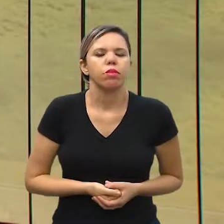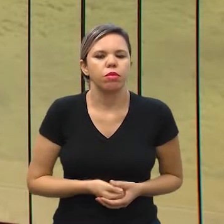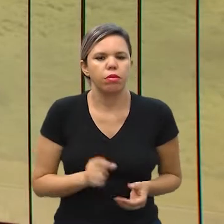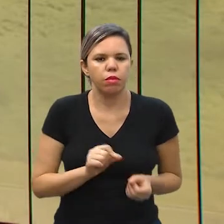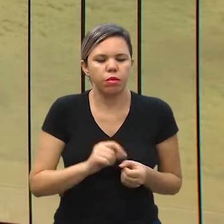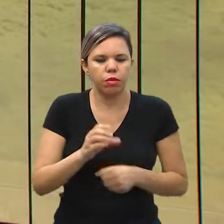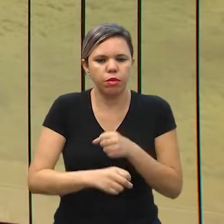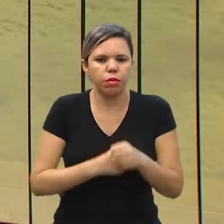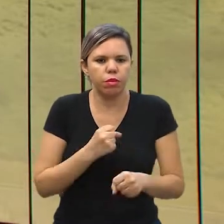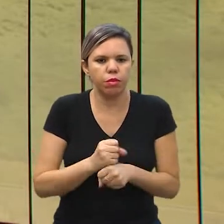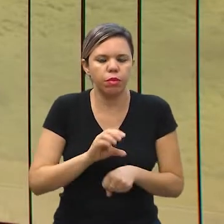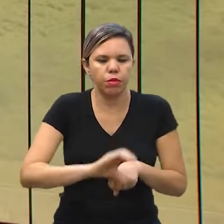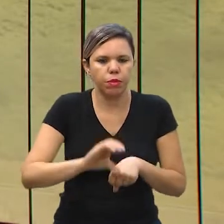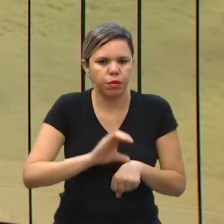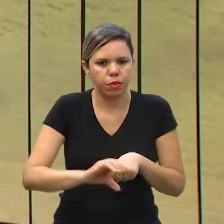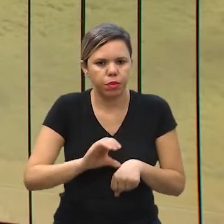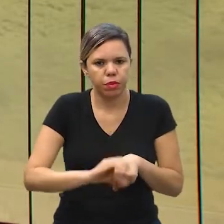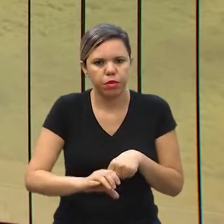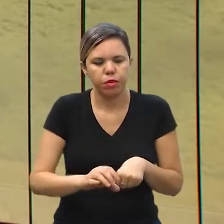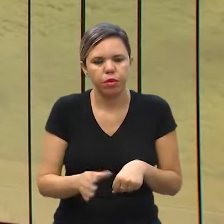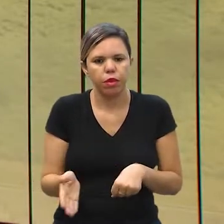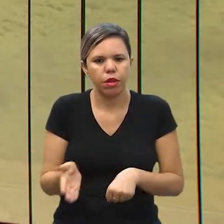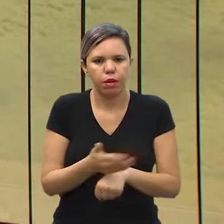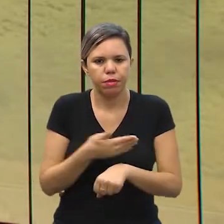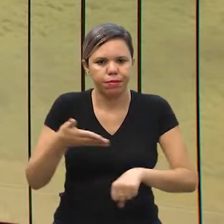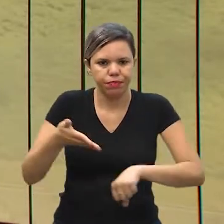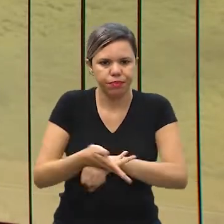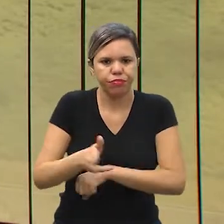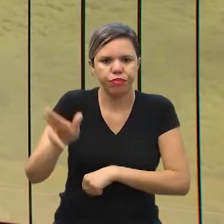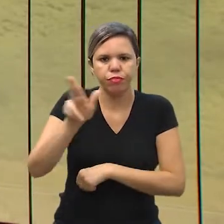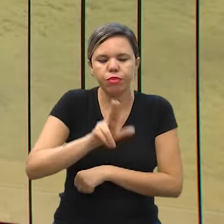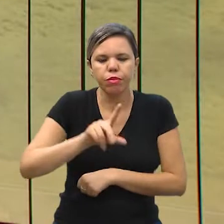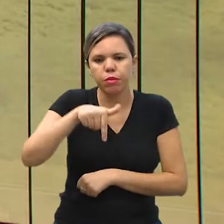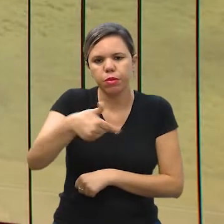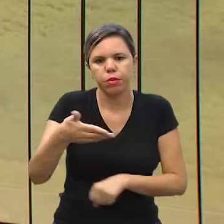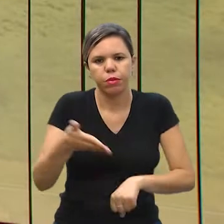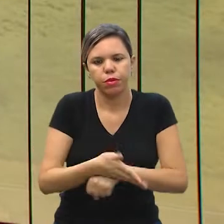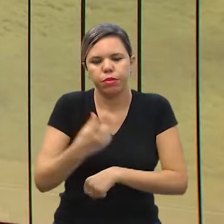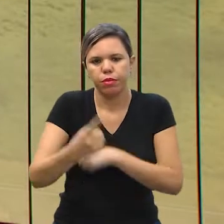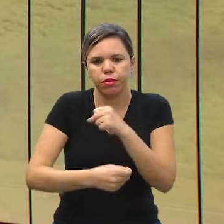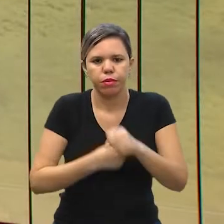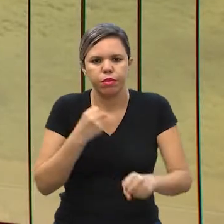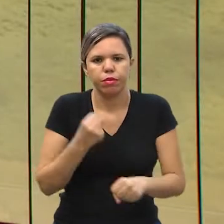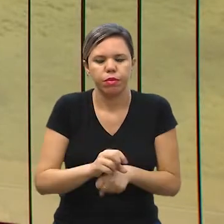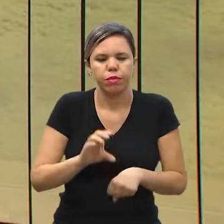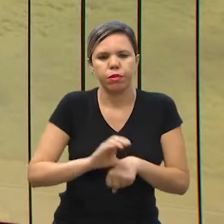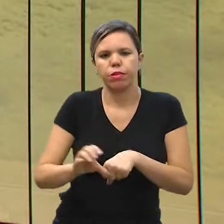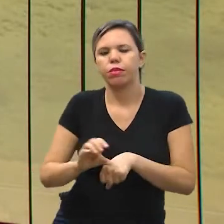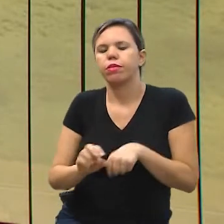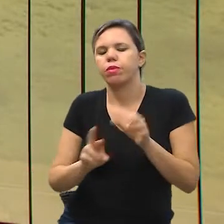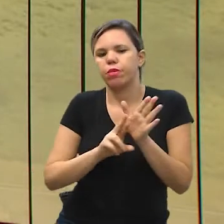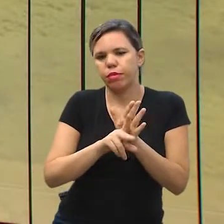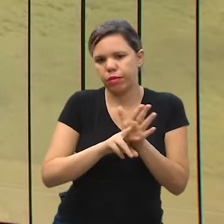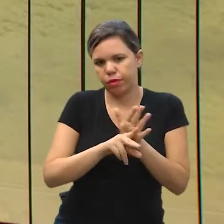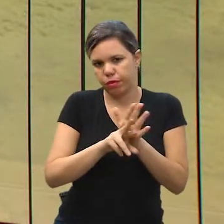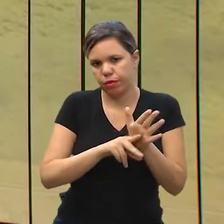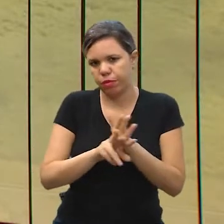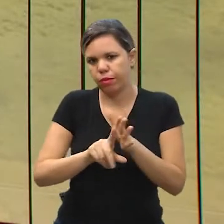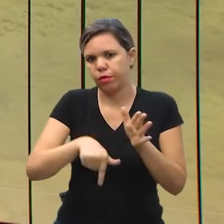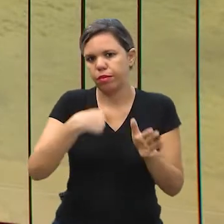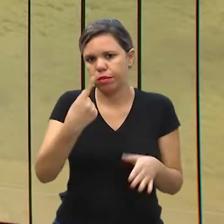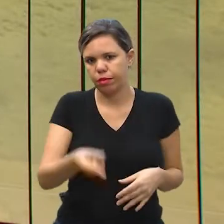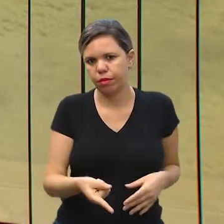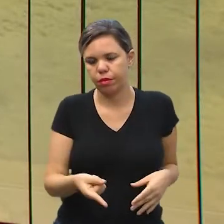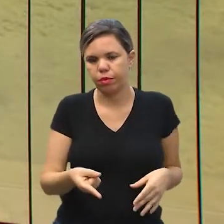fiz um ano de cursinho ainda antes de transitar para Universidade frequentei um ano do curso de biologia